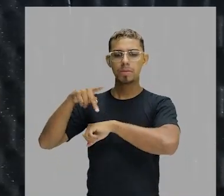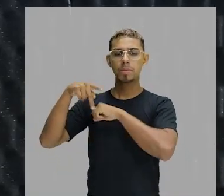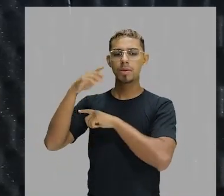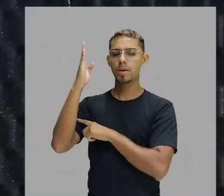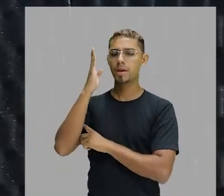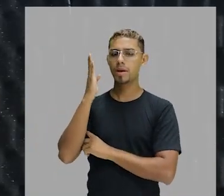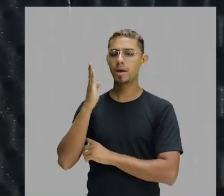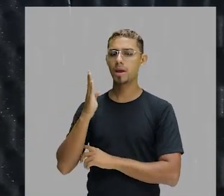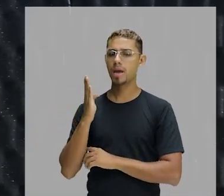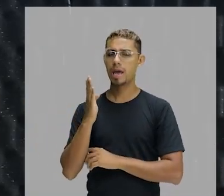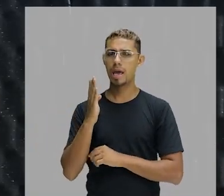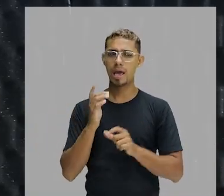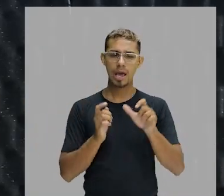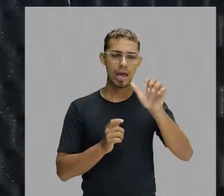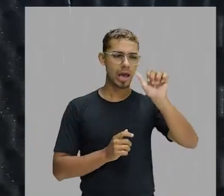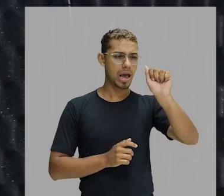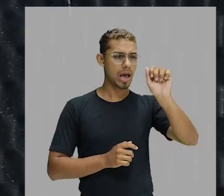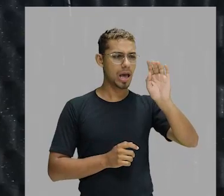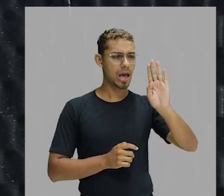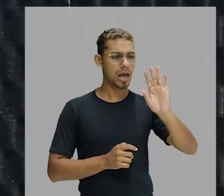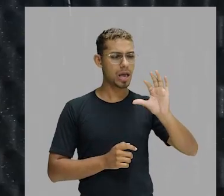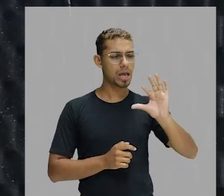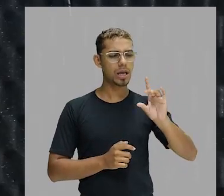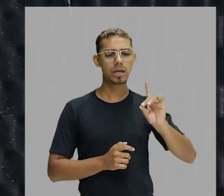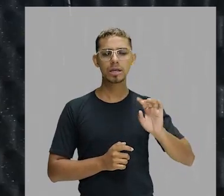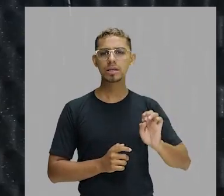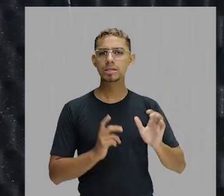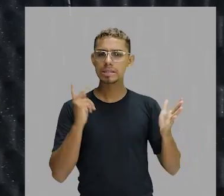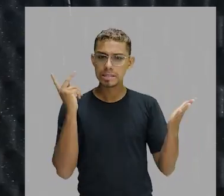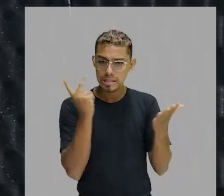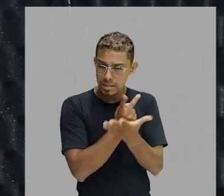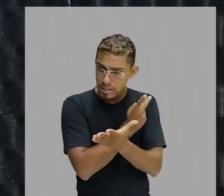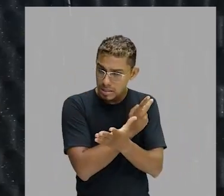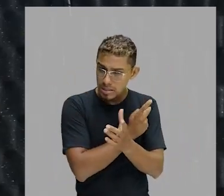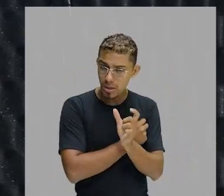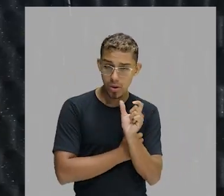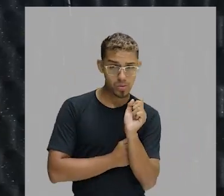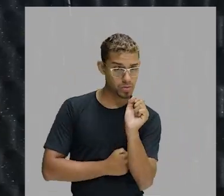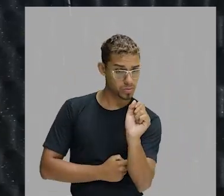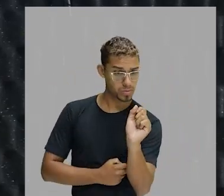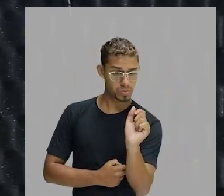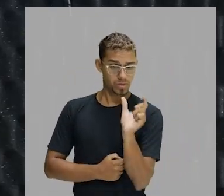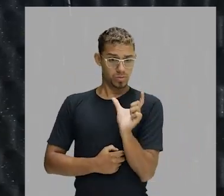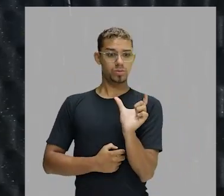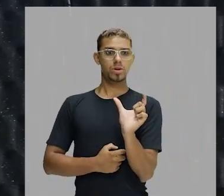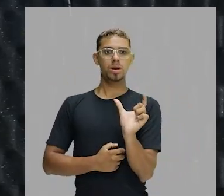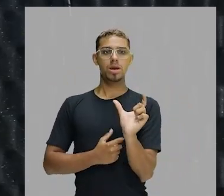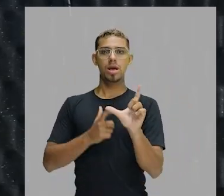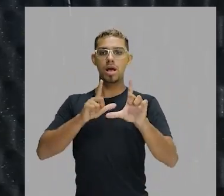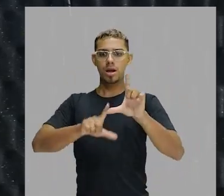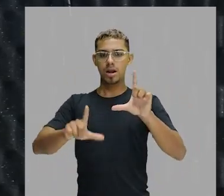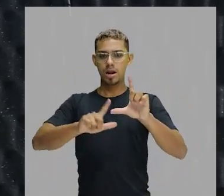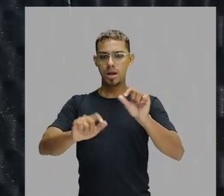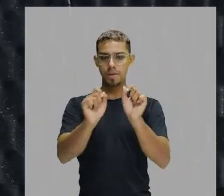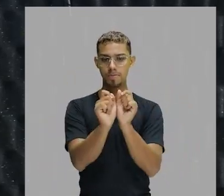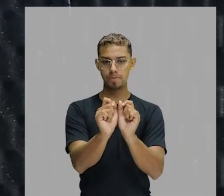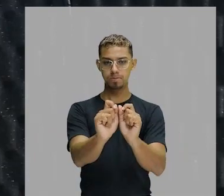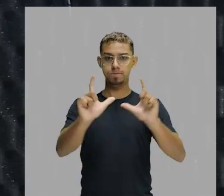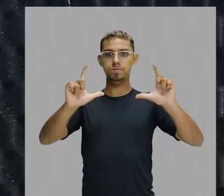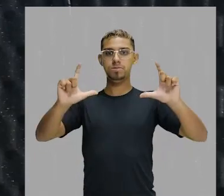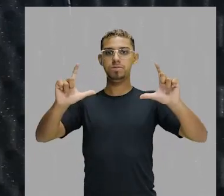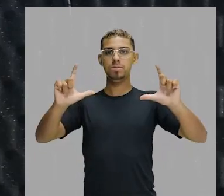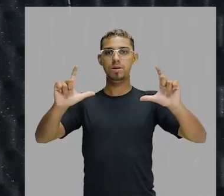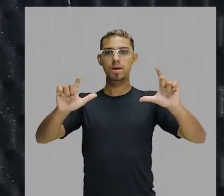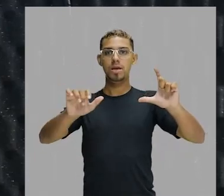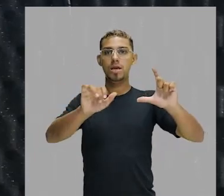importante, eu sempre gosto de falar quando é questão incorreta, né? Aqui na questão, vocês podem ver que o termo ele já está